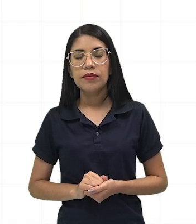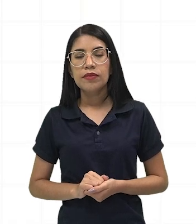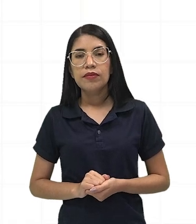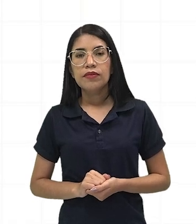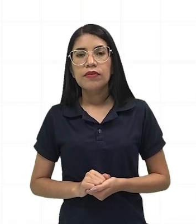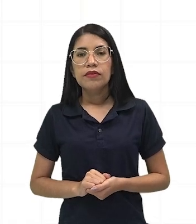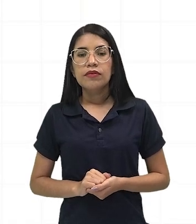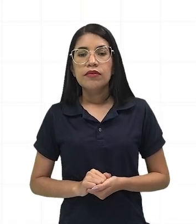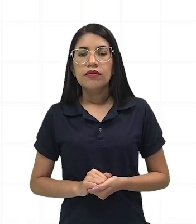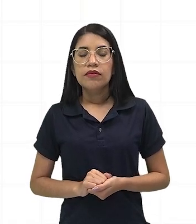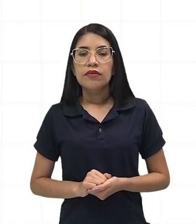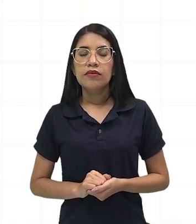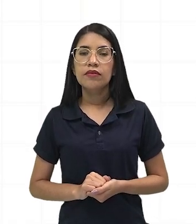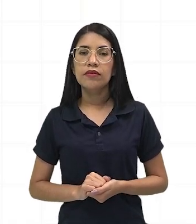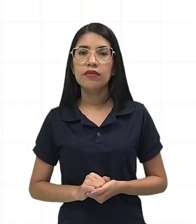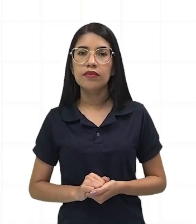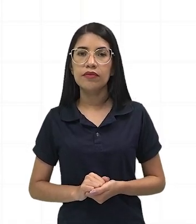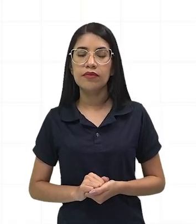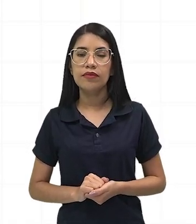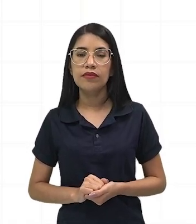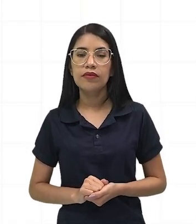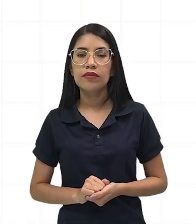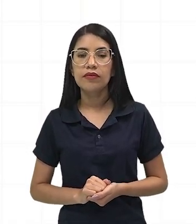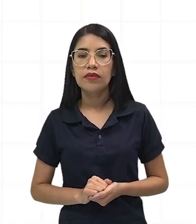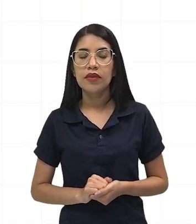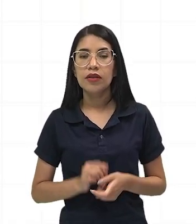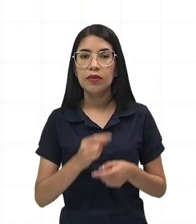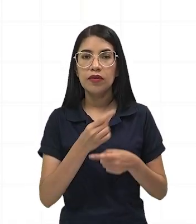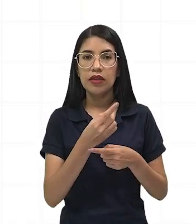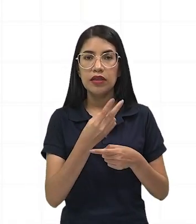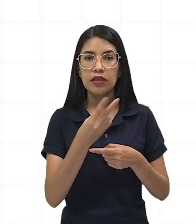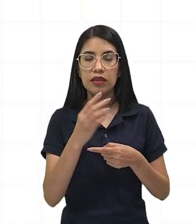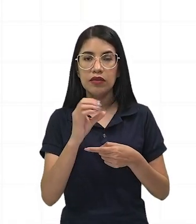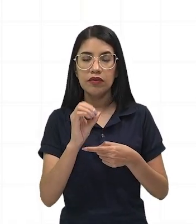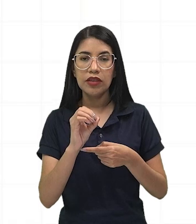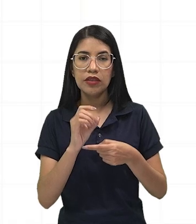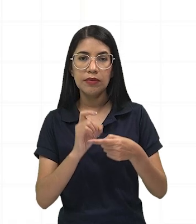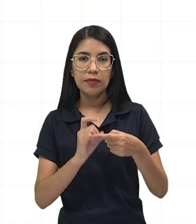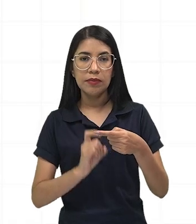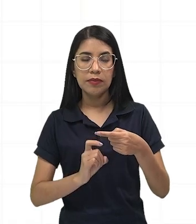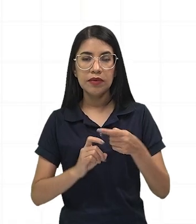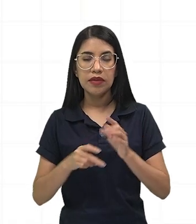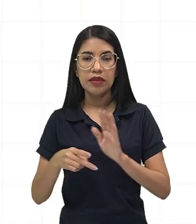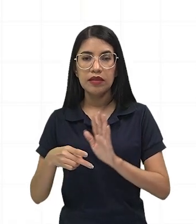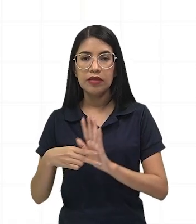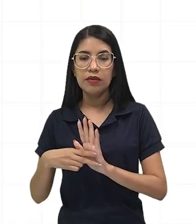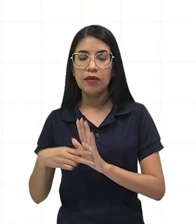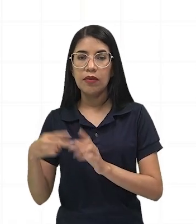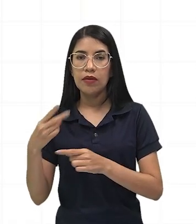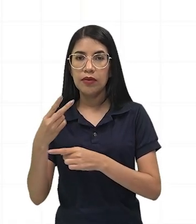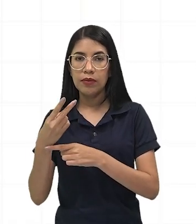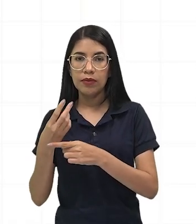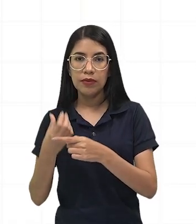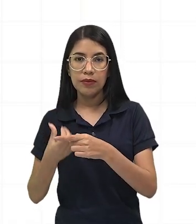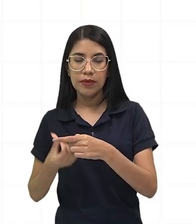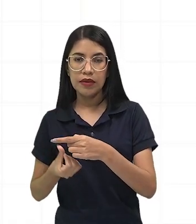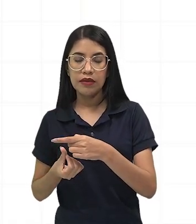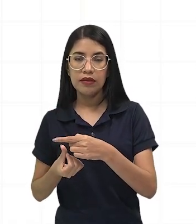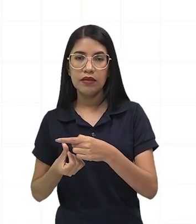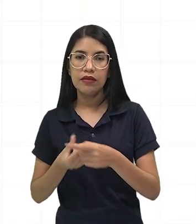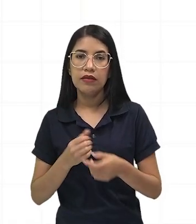proporcionais. Então, montando a proporção, olha, 120 está para x, assim como 2 está